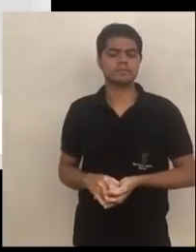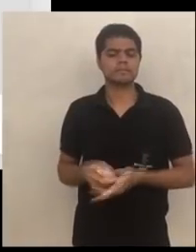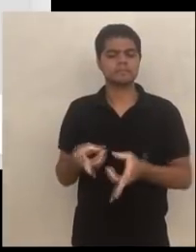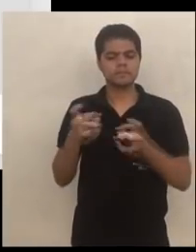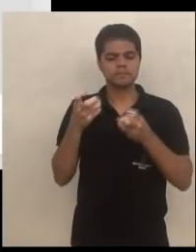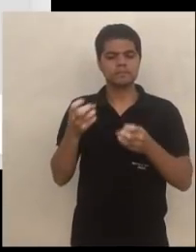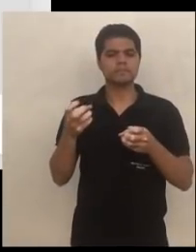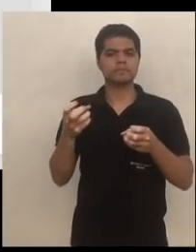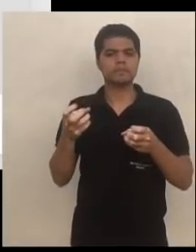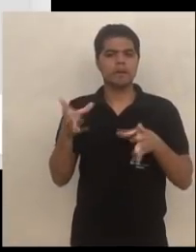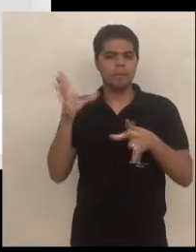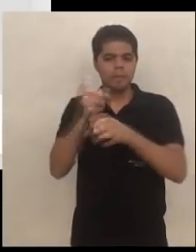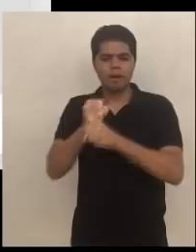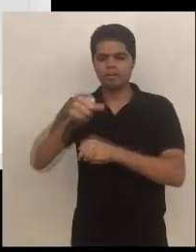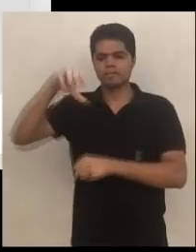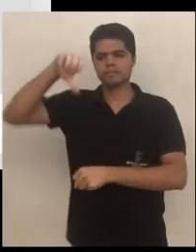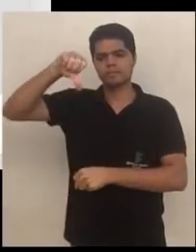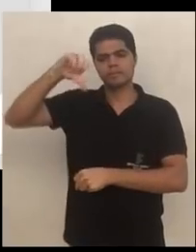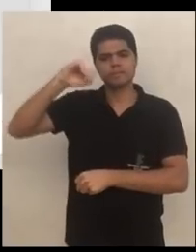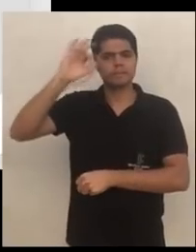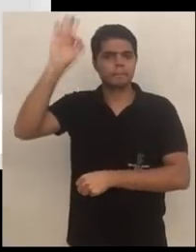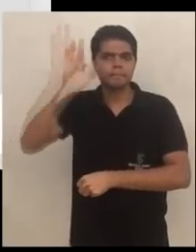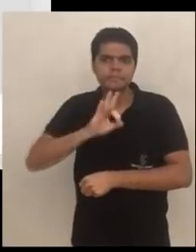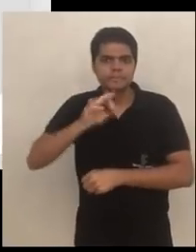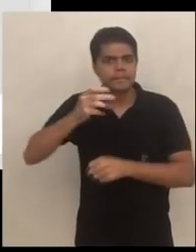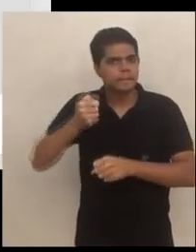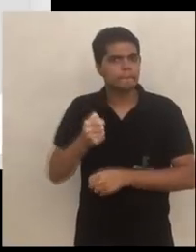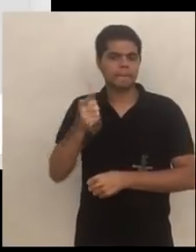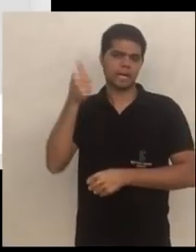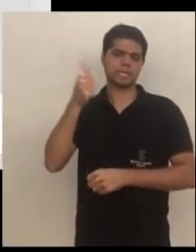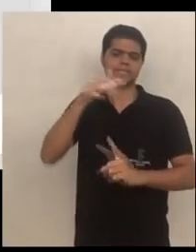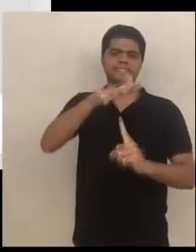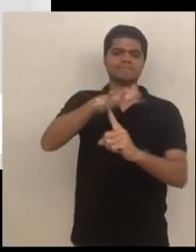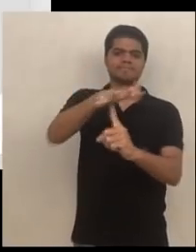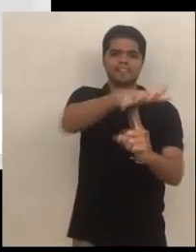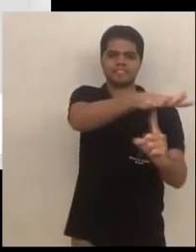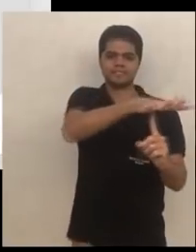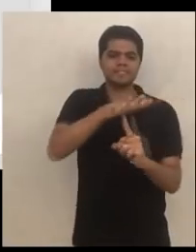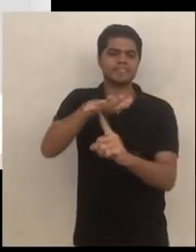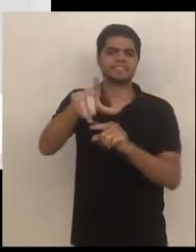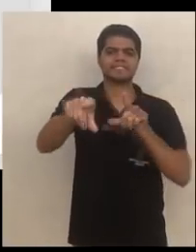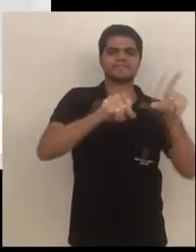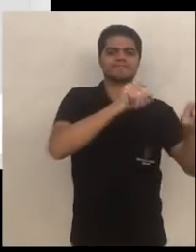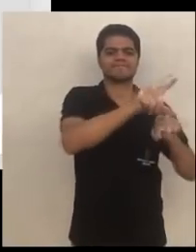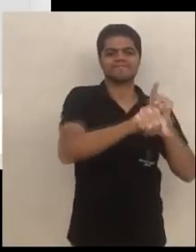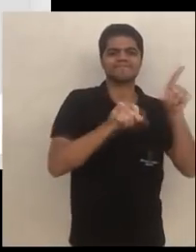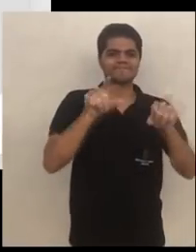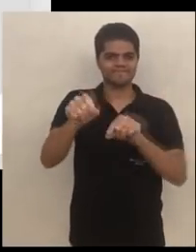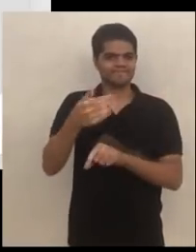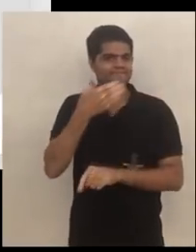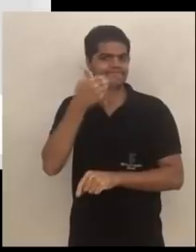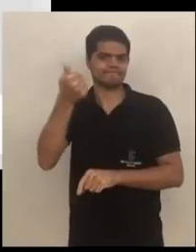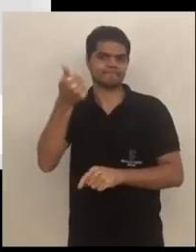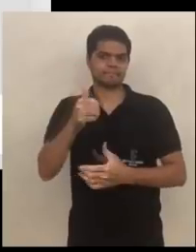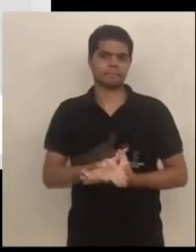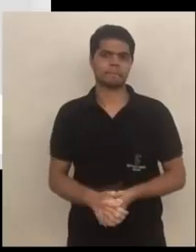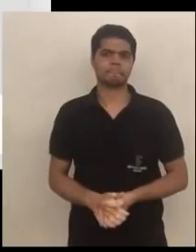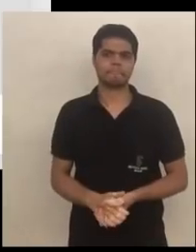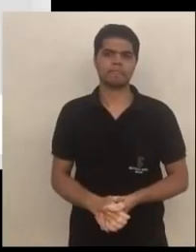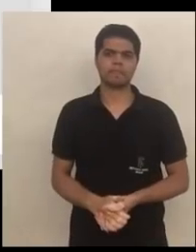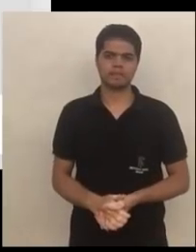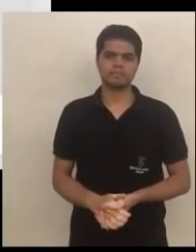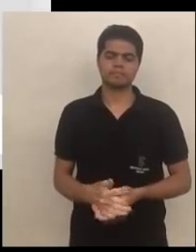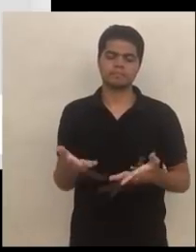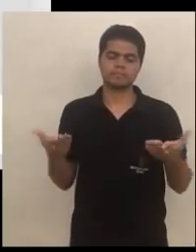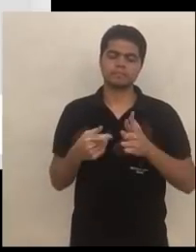90% as feiras livres. Entendeu? Então aqui é um outro dado que demonstra para a gente que a